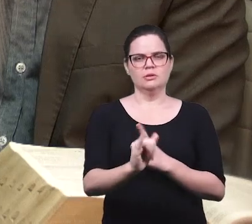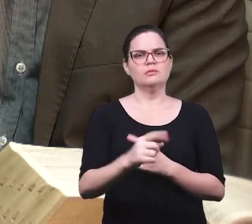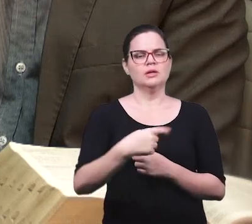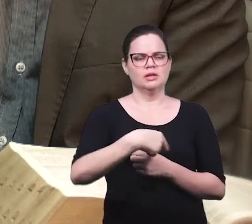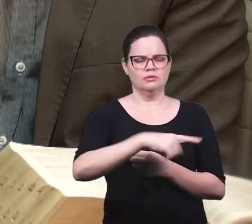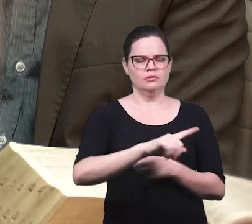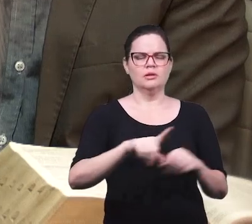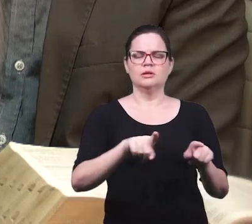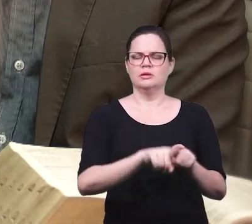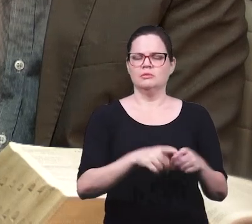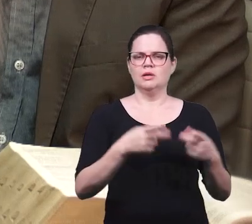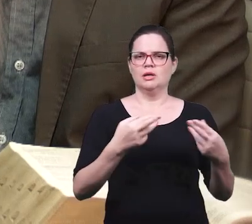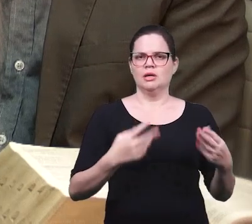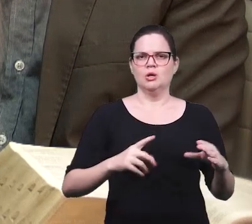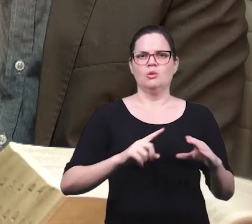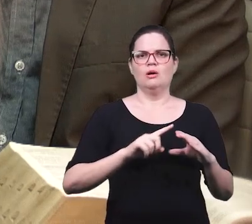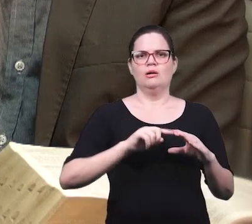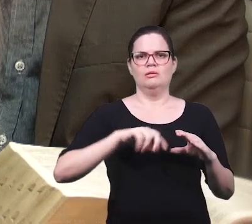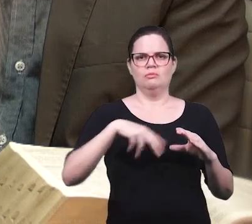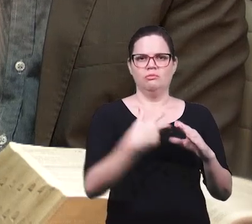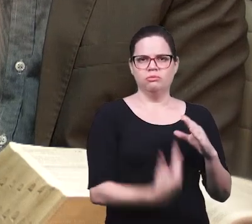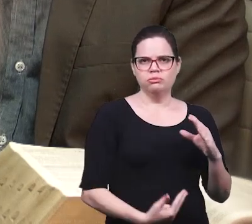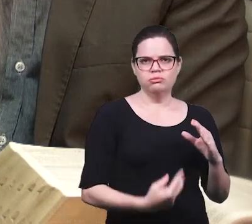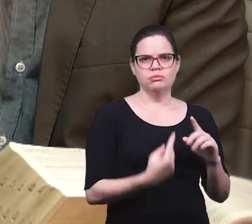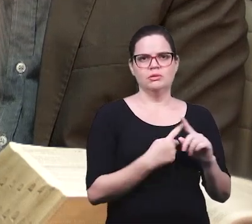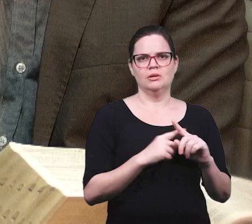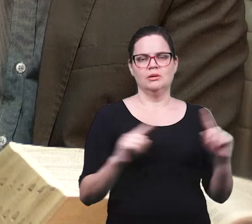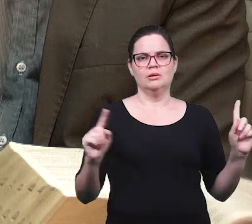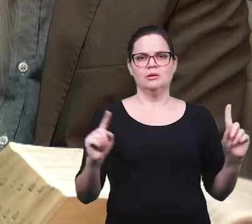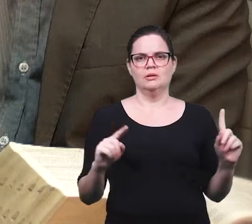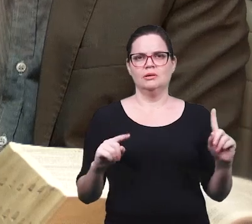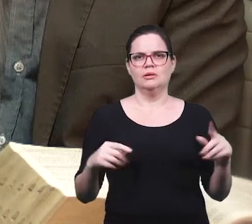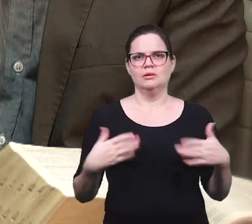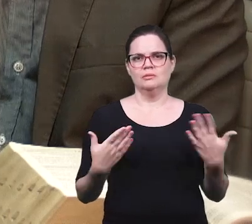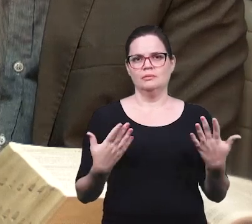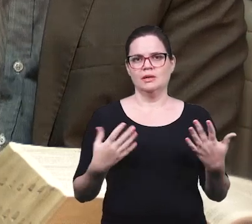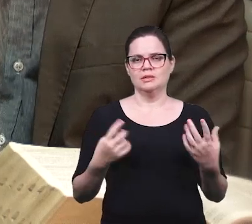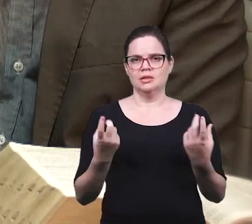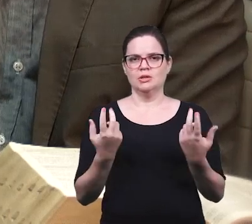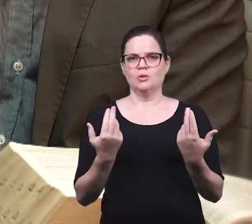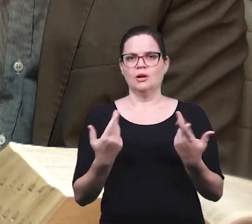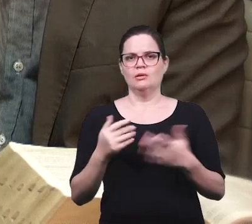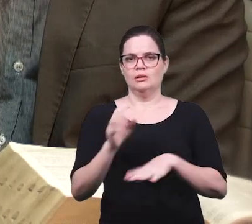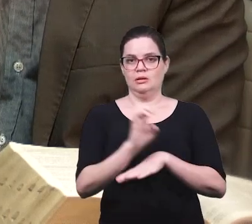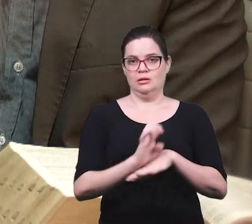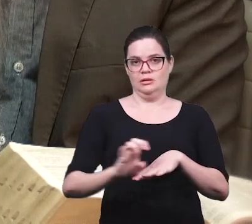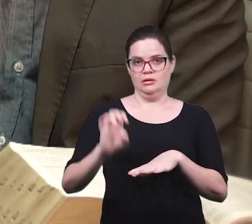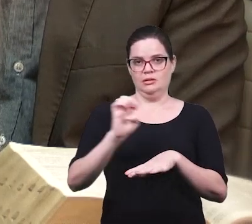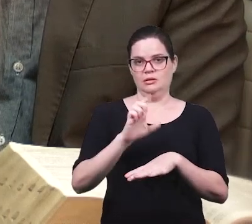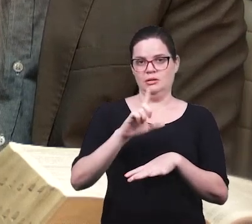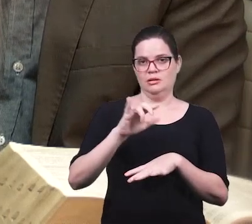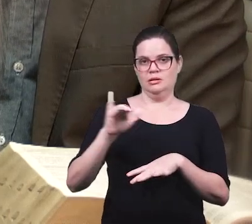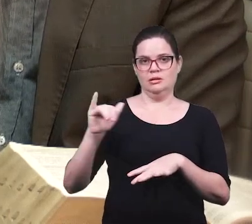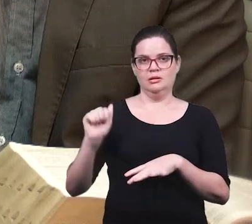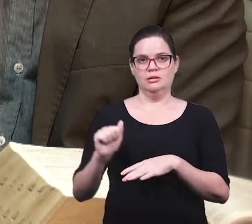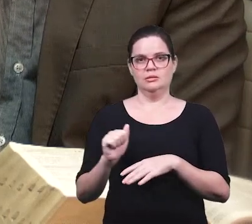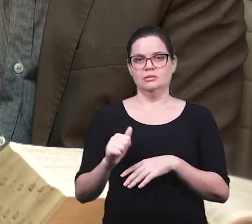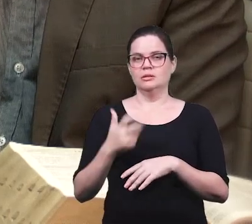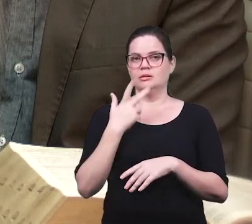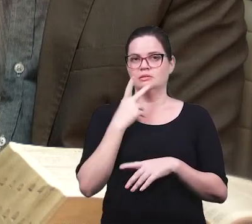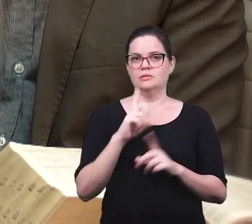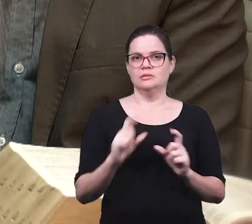em covas, em cavernas, mas em especial, por exemplo, quando nós falamos de Elias, Elias. né, o seu fim não é